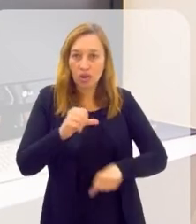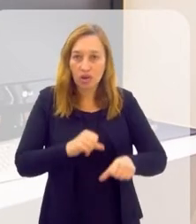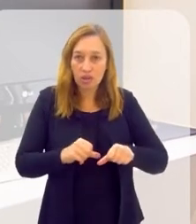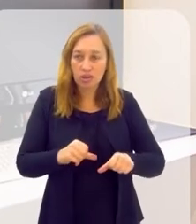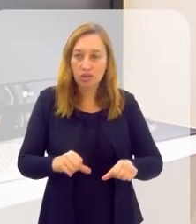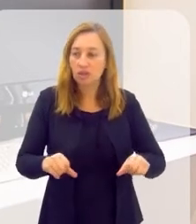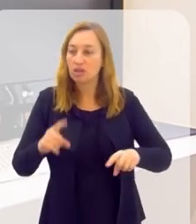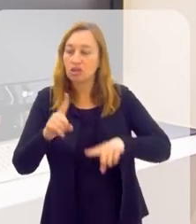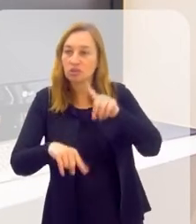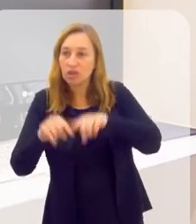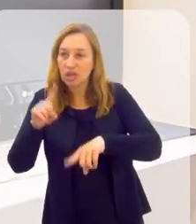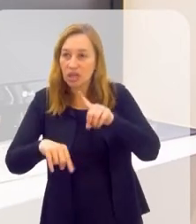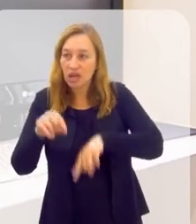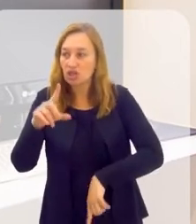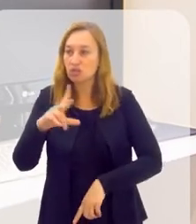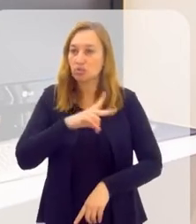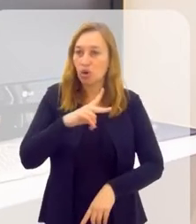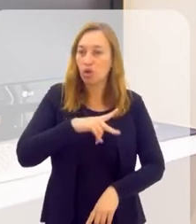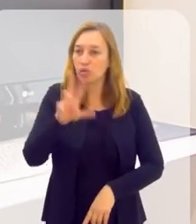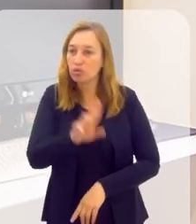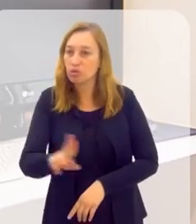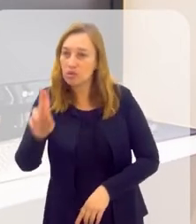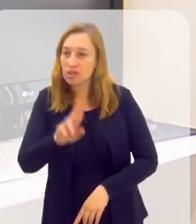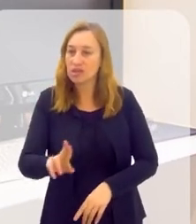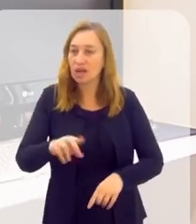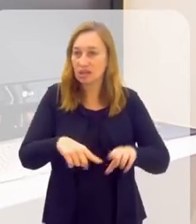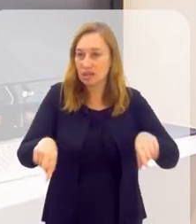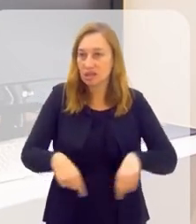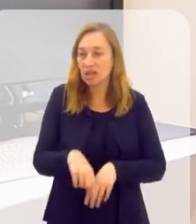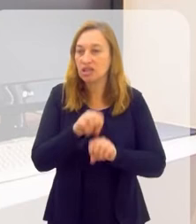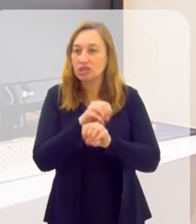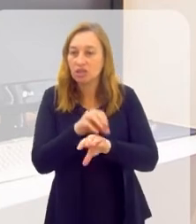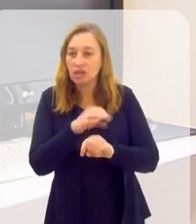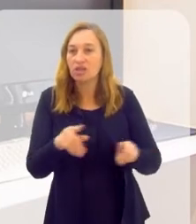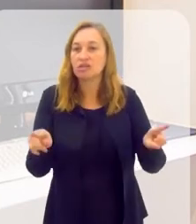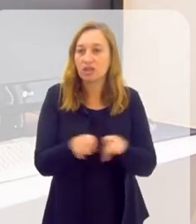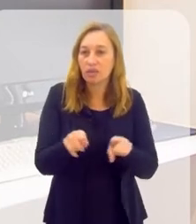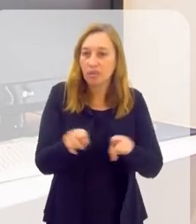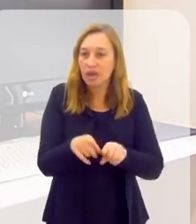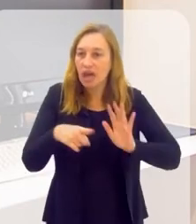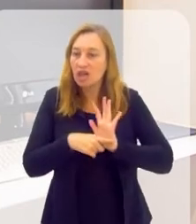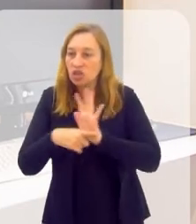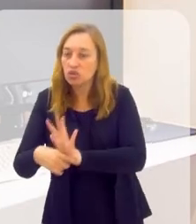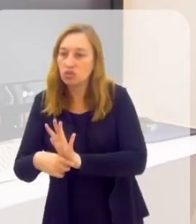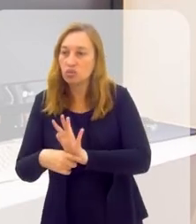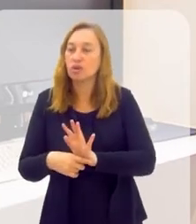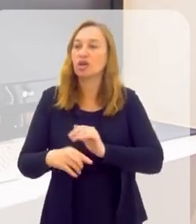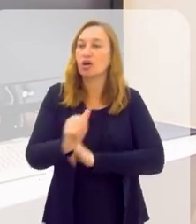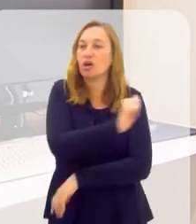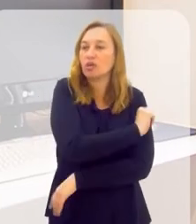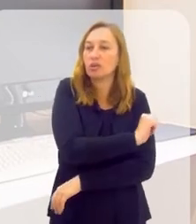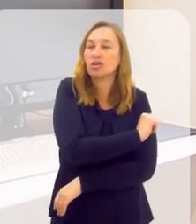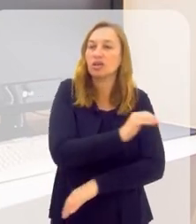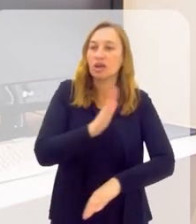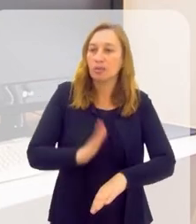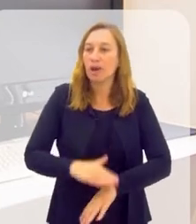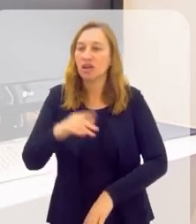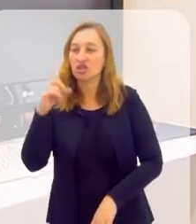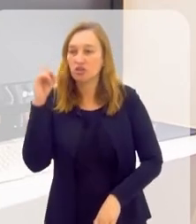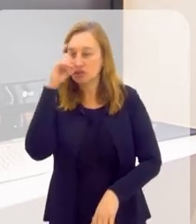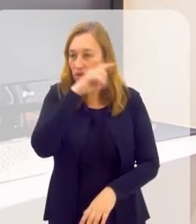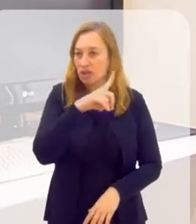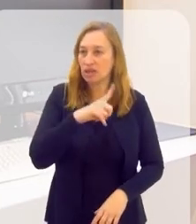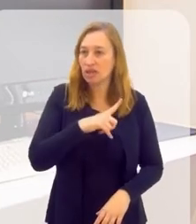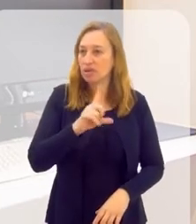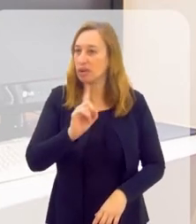os materiais, os próprios materiais utilizados em sala de aula também colaboram para aquele aluno que tem mais dificuldade,